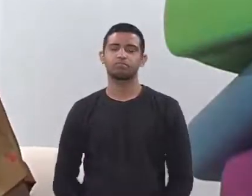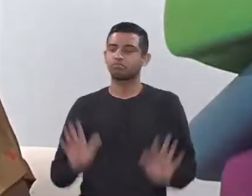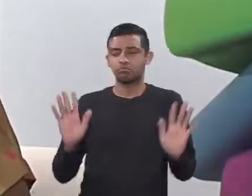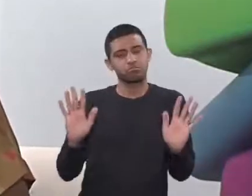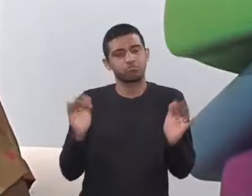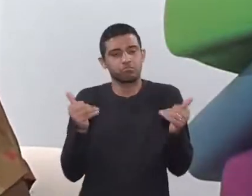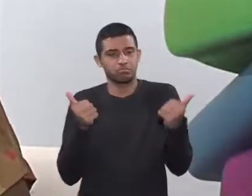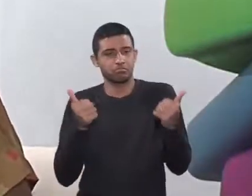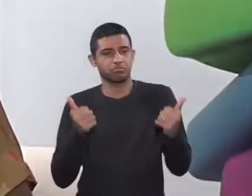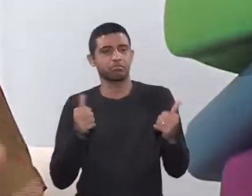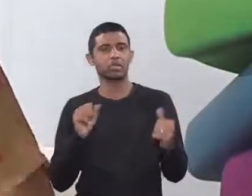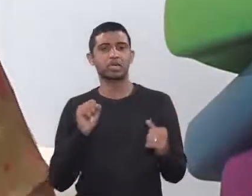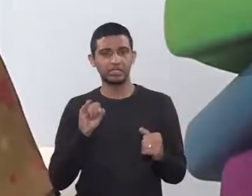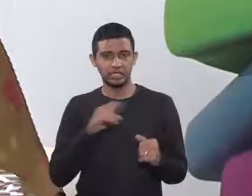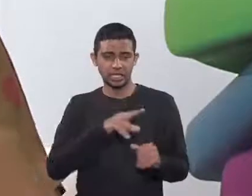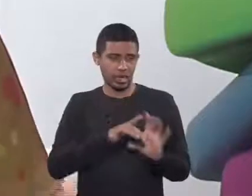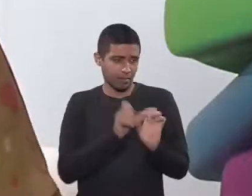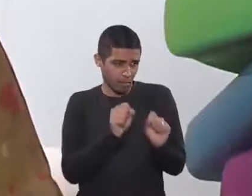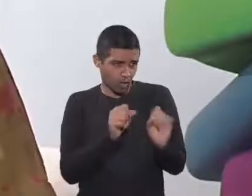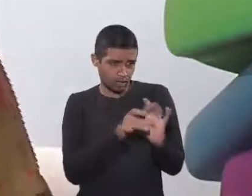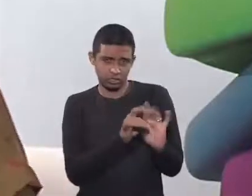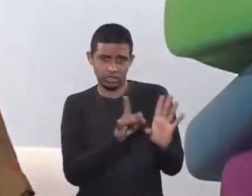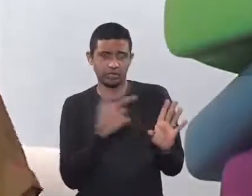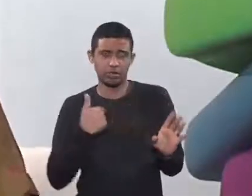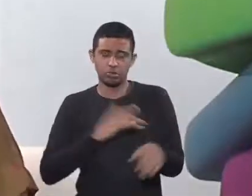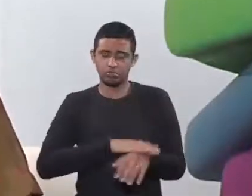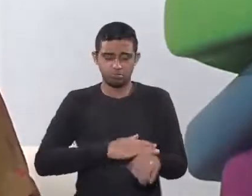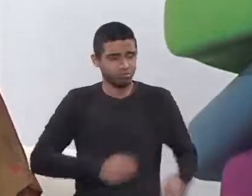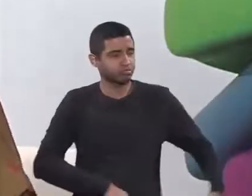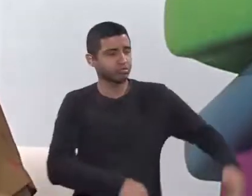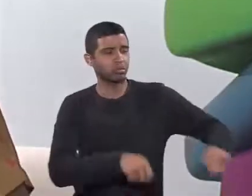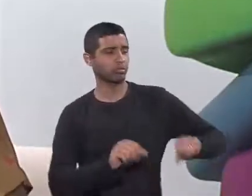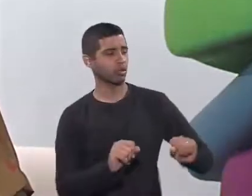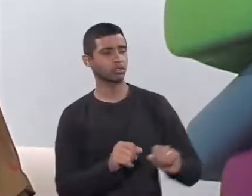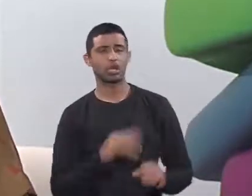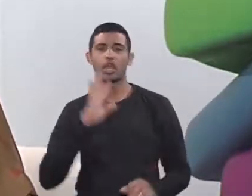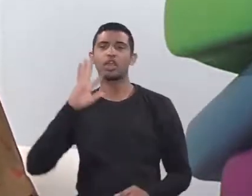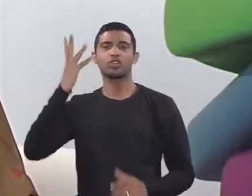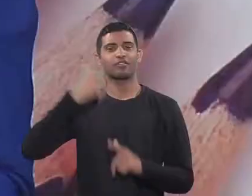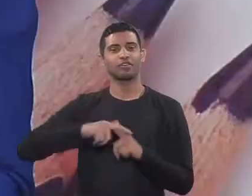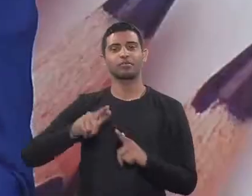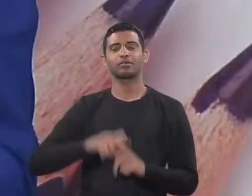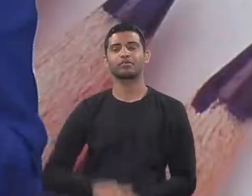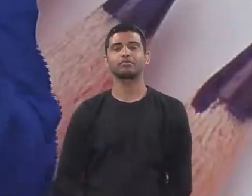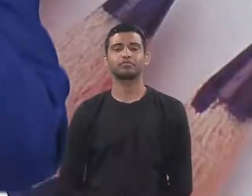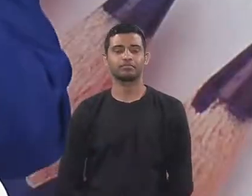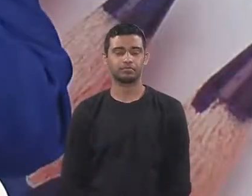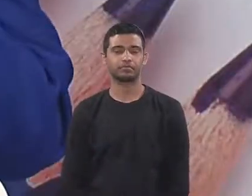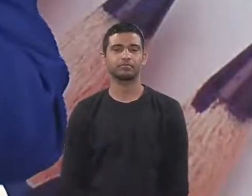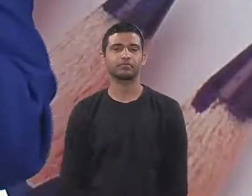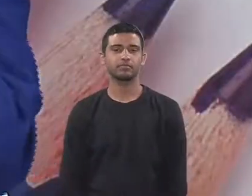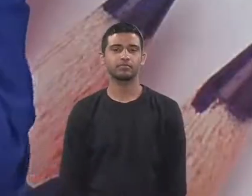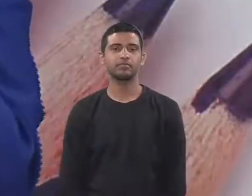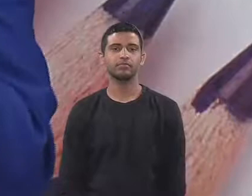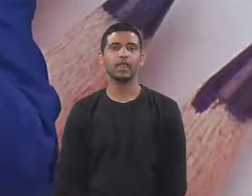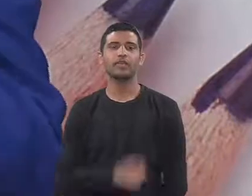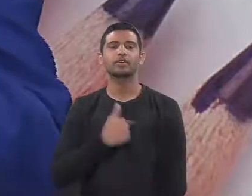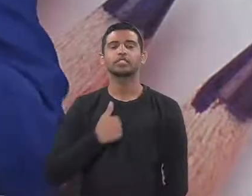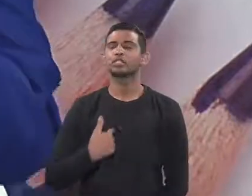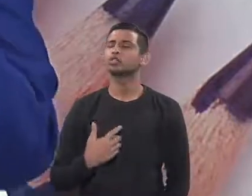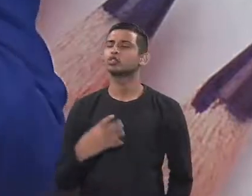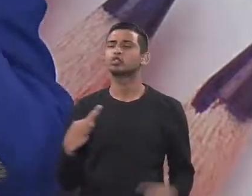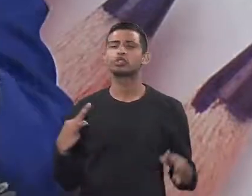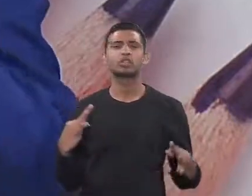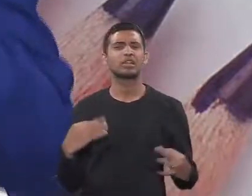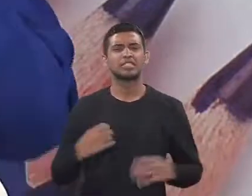bem, se ela pode ficar, então eu mesmo vou colocar. Aí foi resolvido o problema. Certo. Então você também teve toda uma tranquilidade,